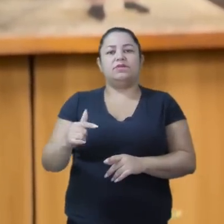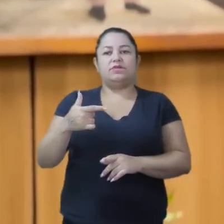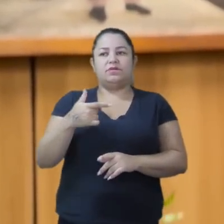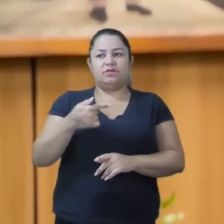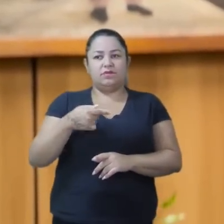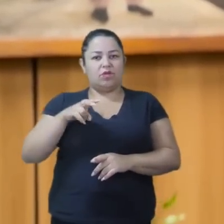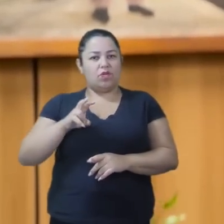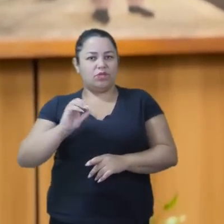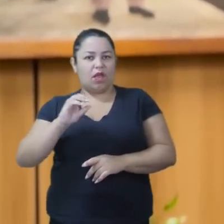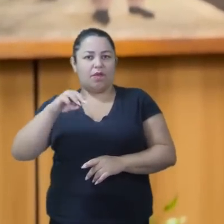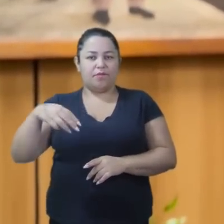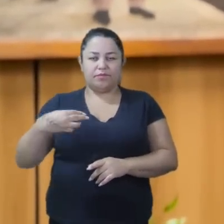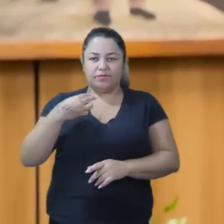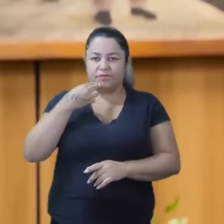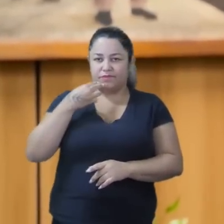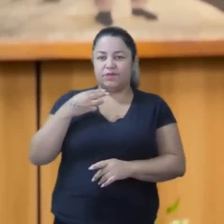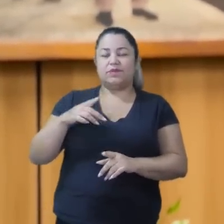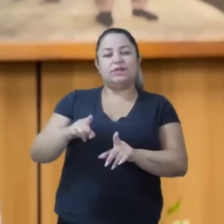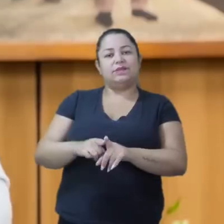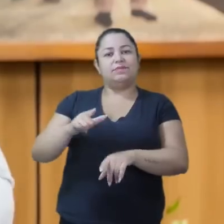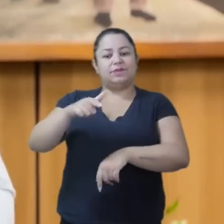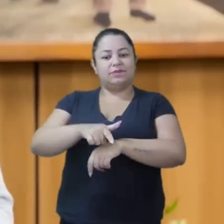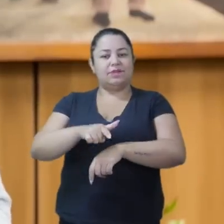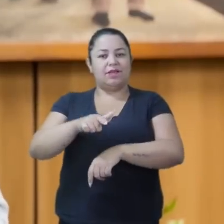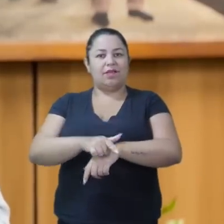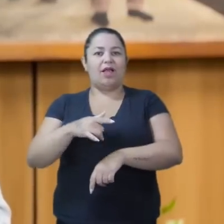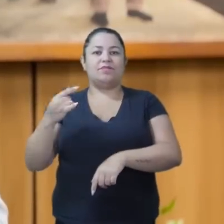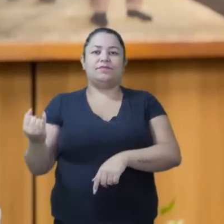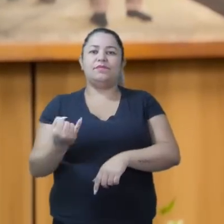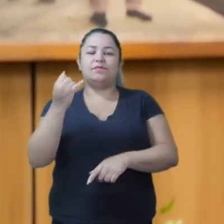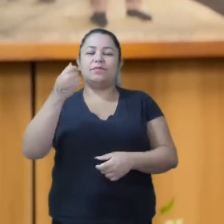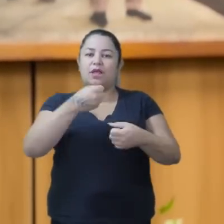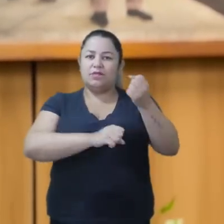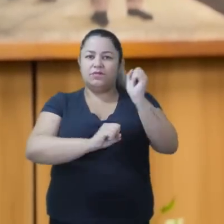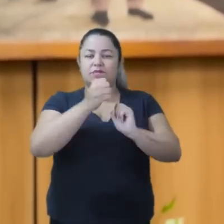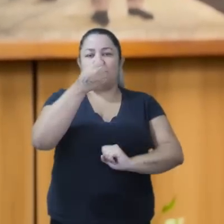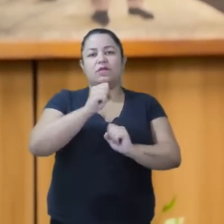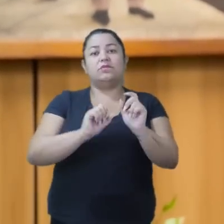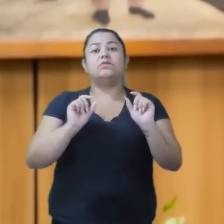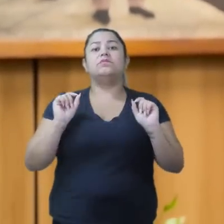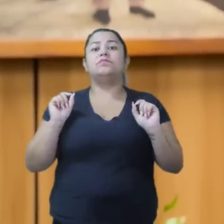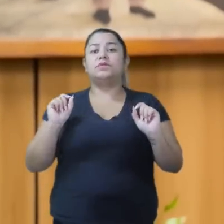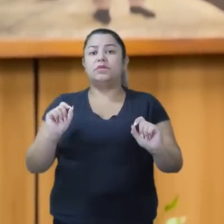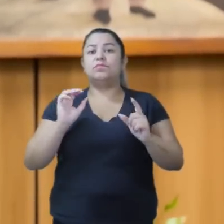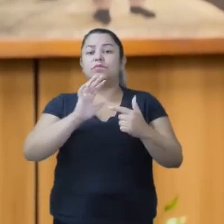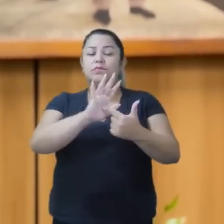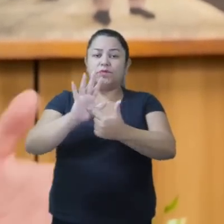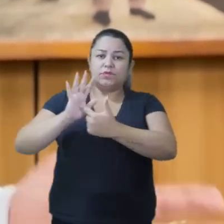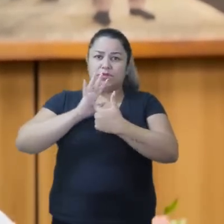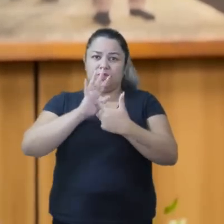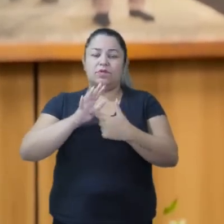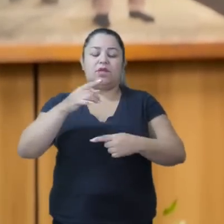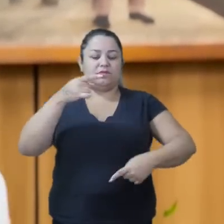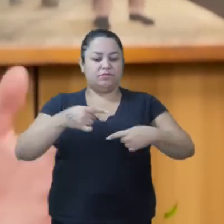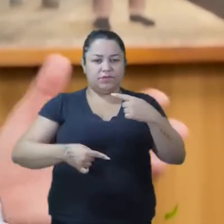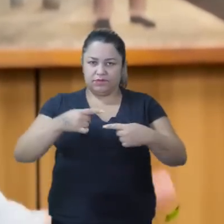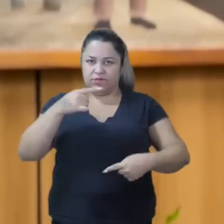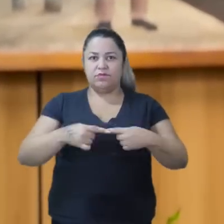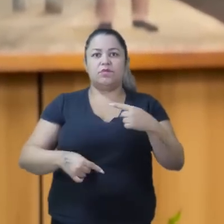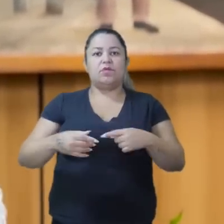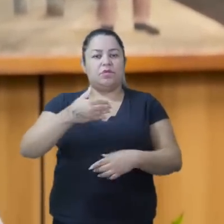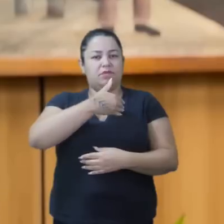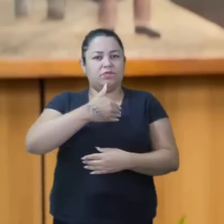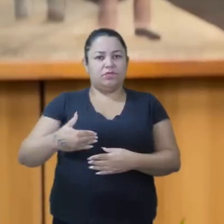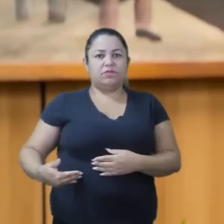empregos e destacando o papel do emprego na indústria, dando demonstração que as políticas públicas